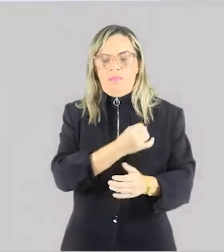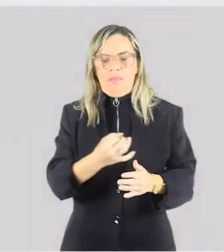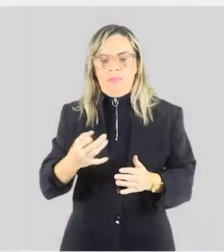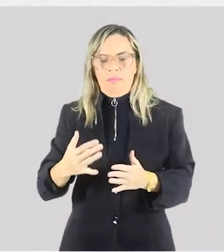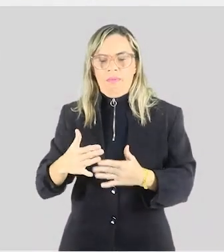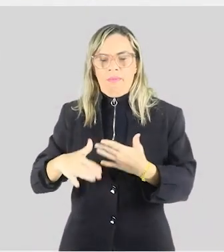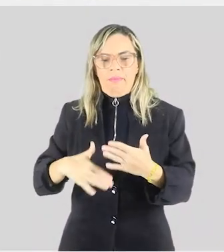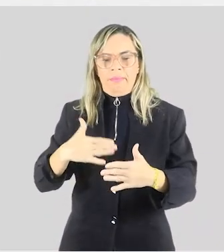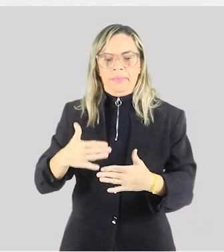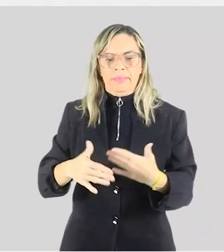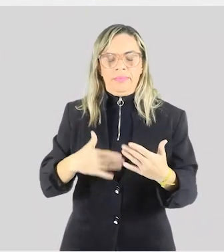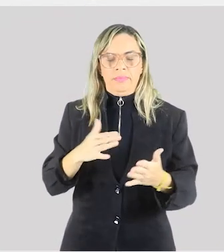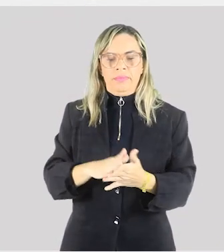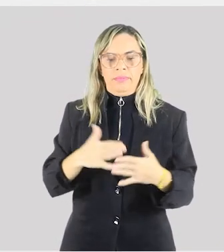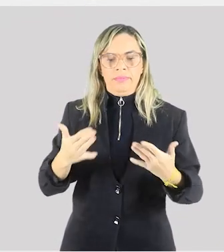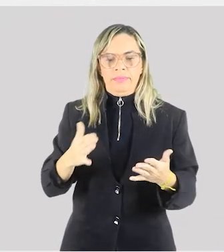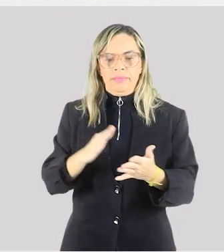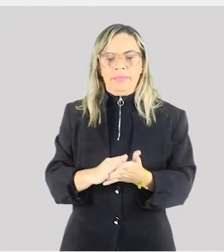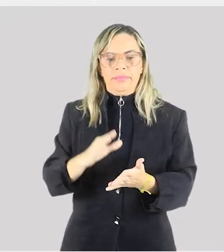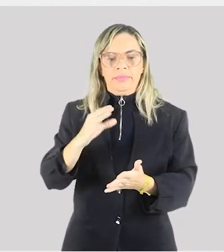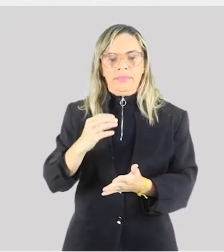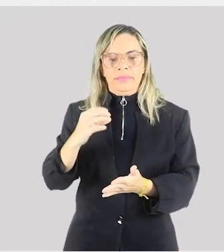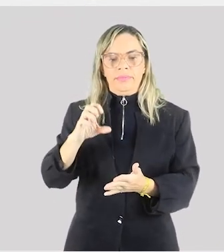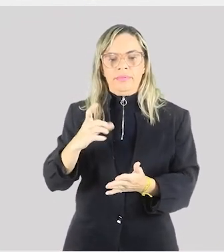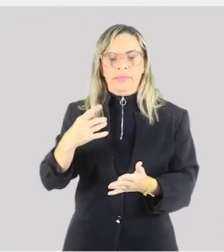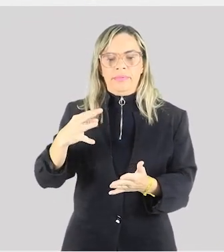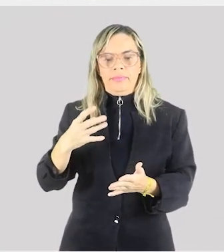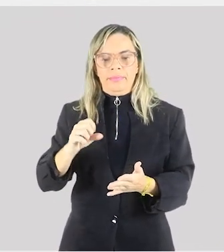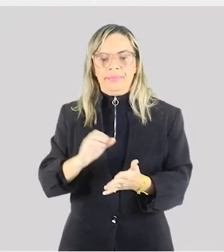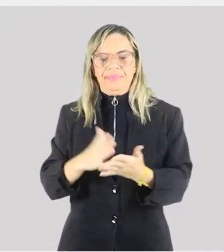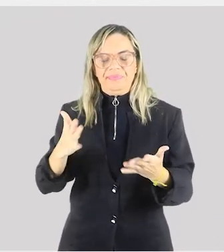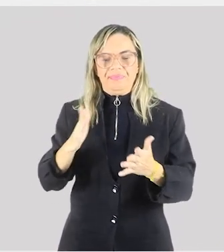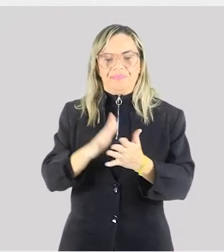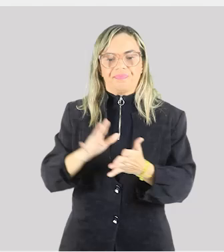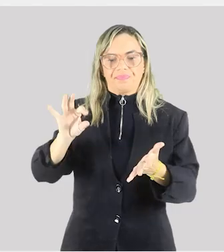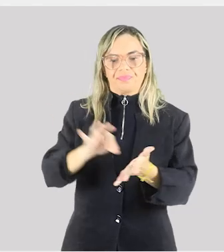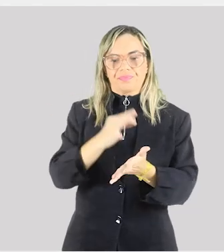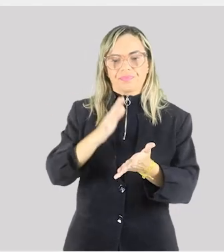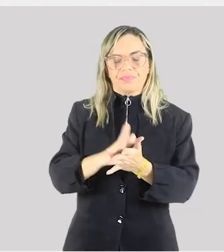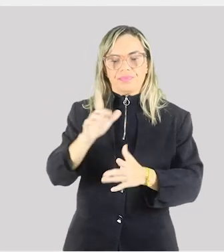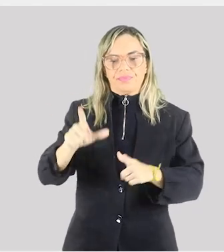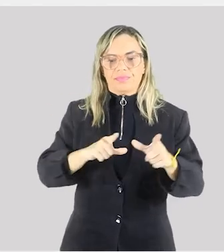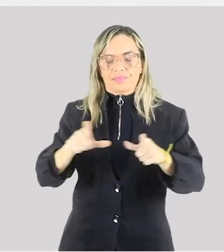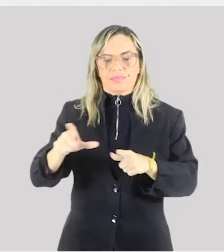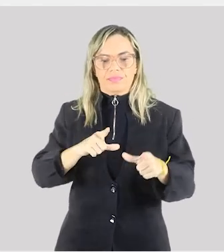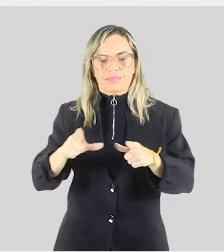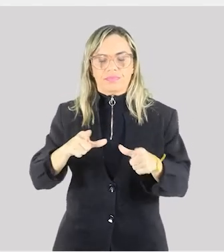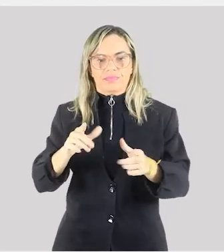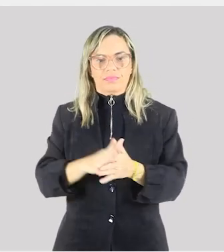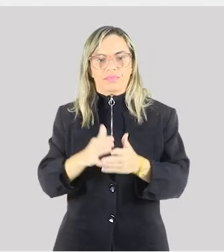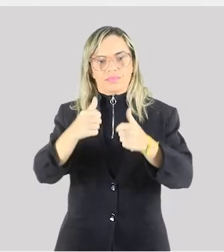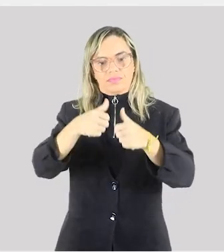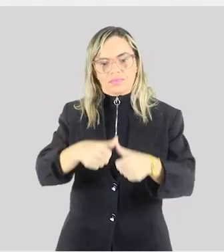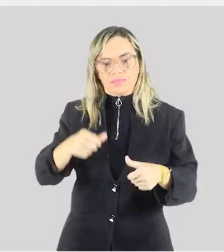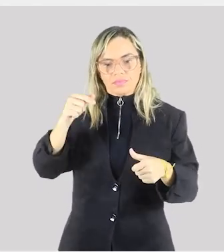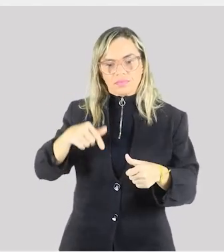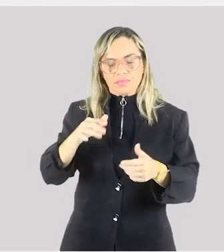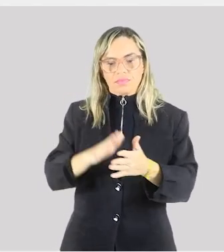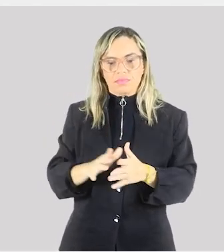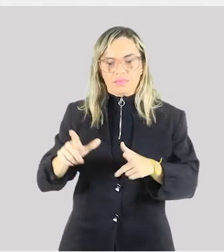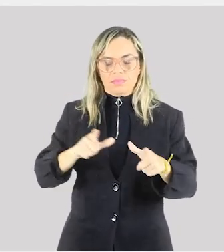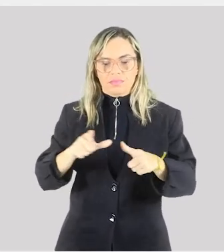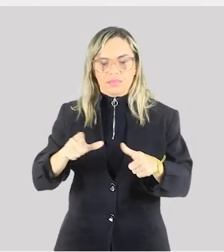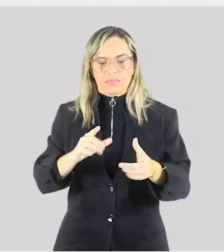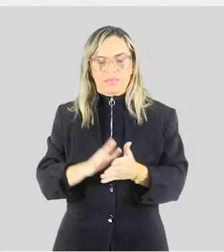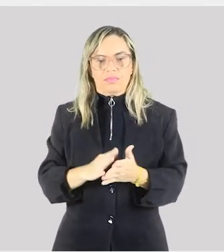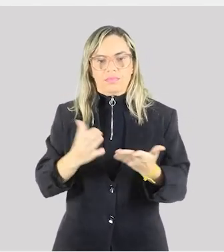Os seletistas assinam um contrato de emprego. Esse contrato de emprego vai ser regido pela consolidação das leis do trabalho, como eu já